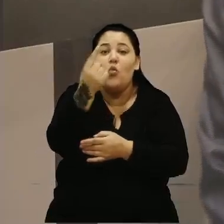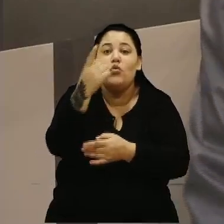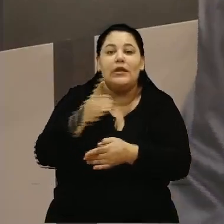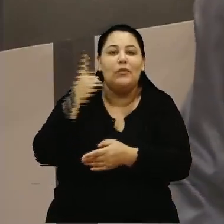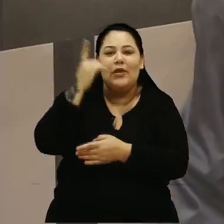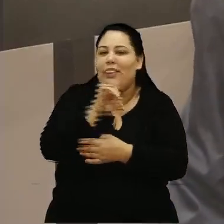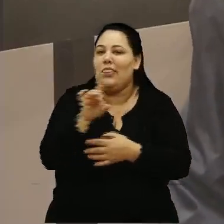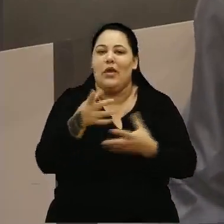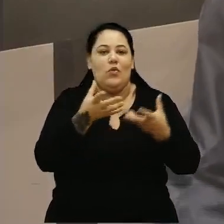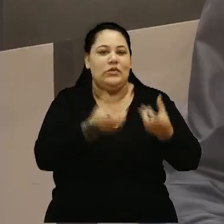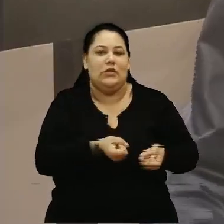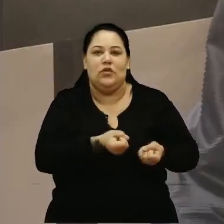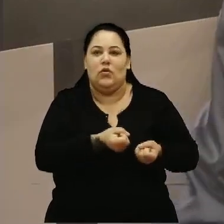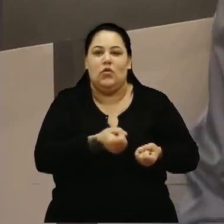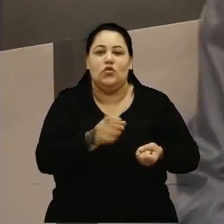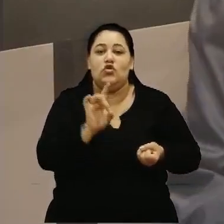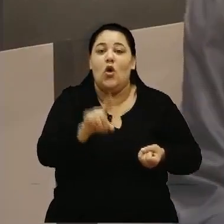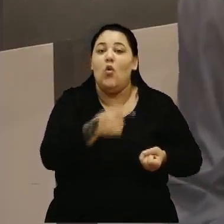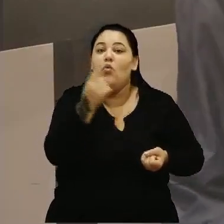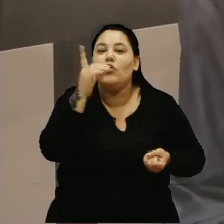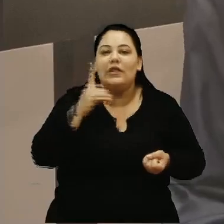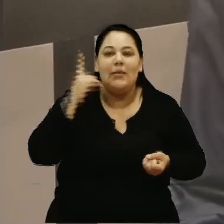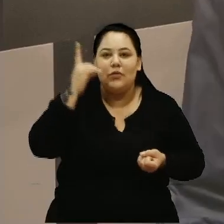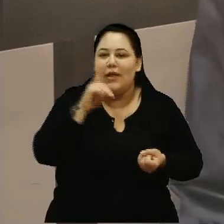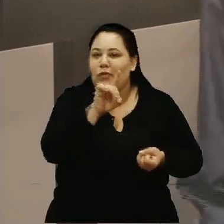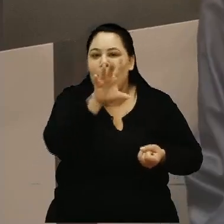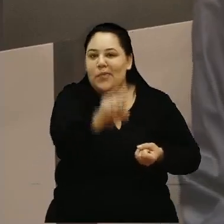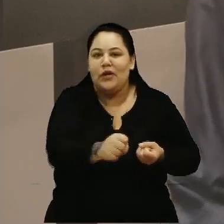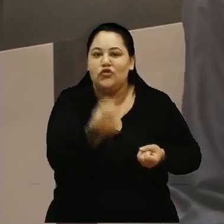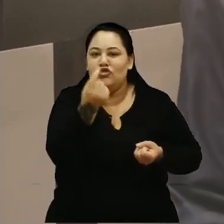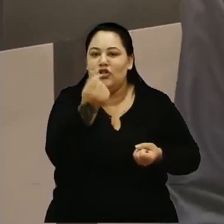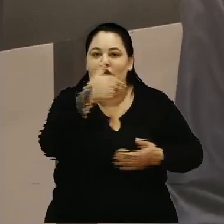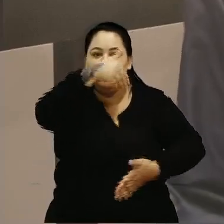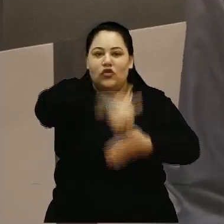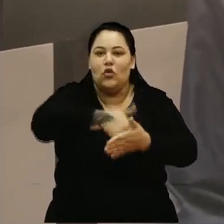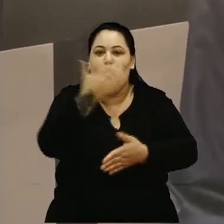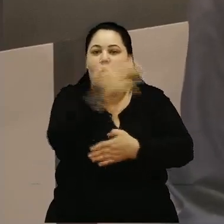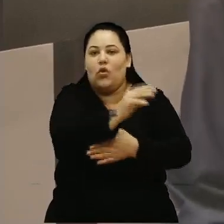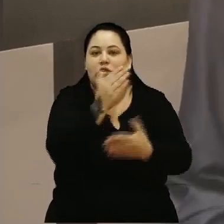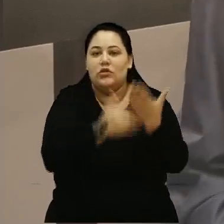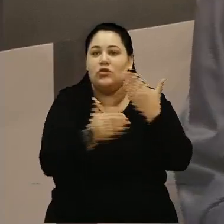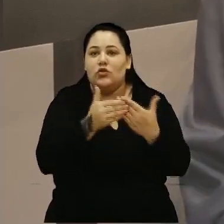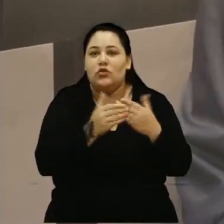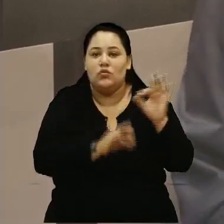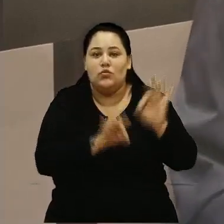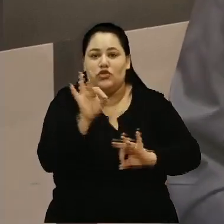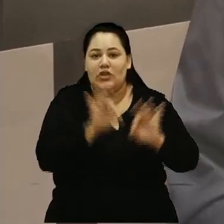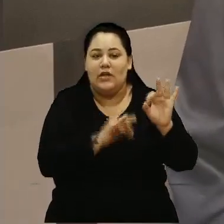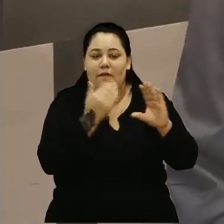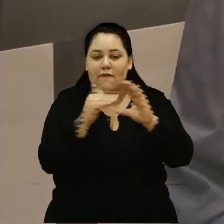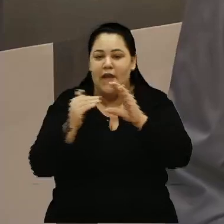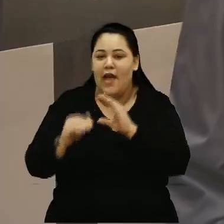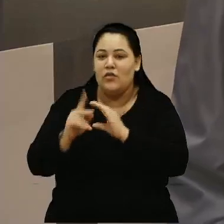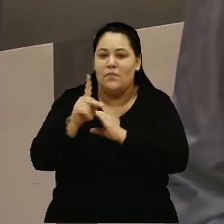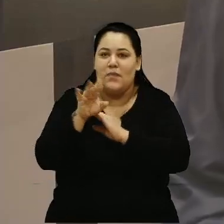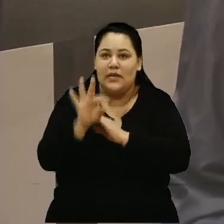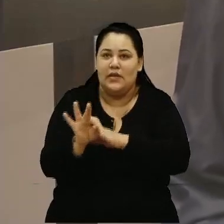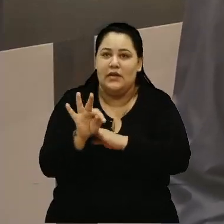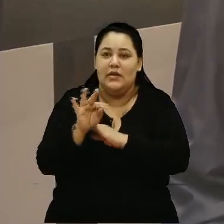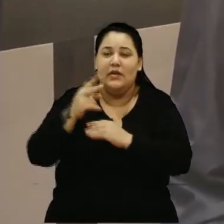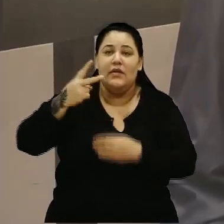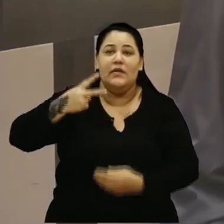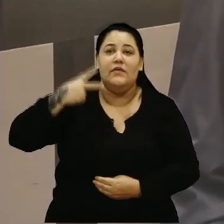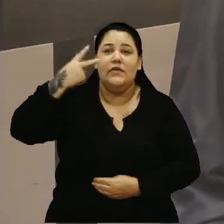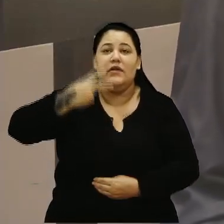um deputado não pegou dinheiro, só um deputado votou contra todos aqueles projetos enviados pelo PT. Ele se chamava,